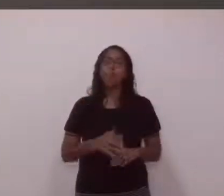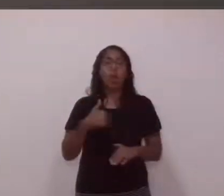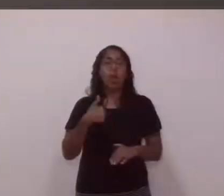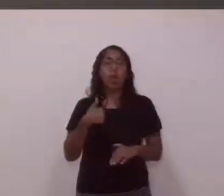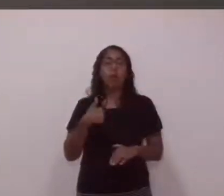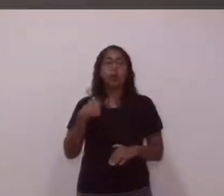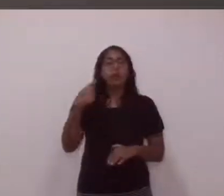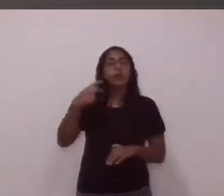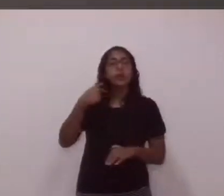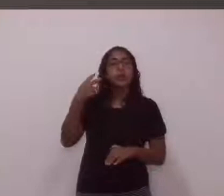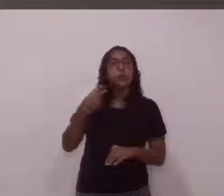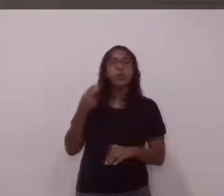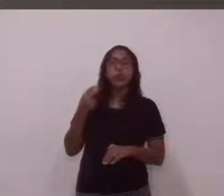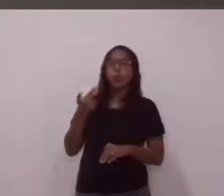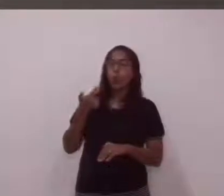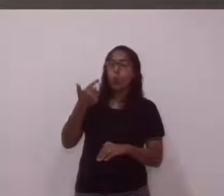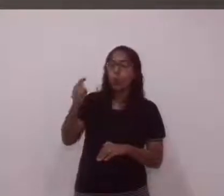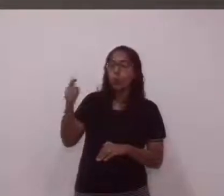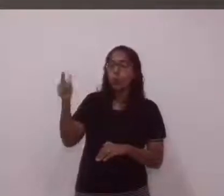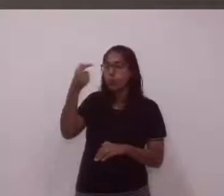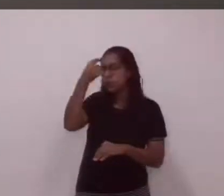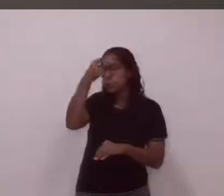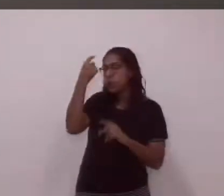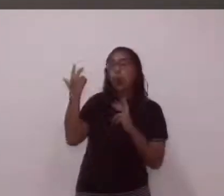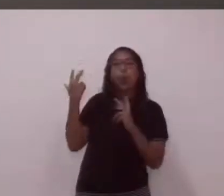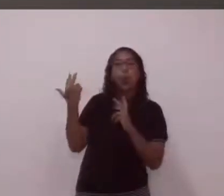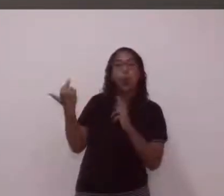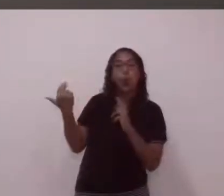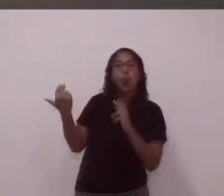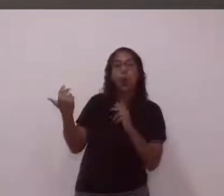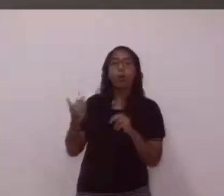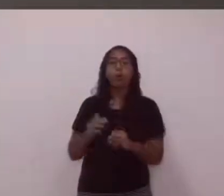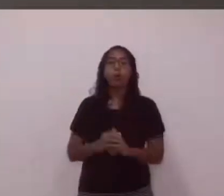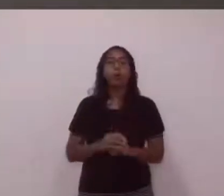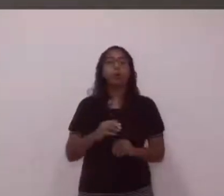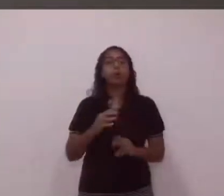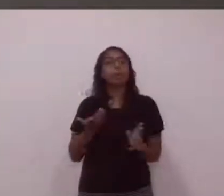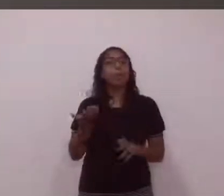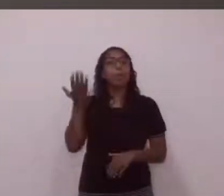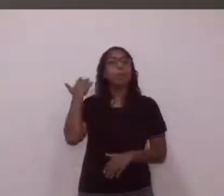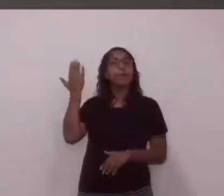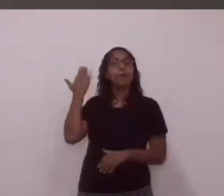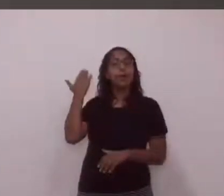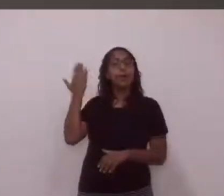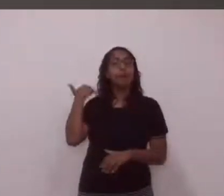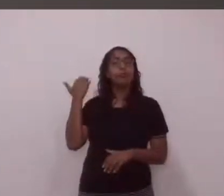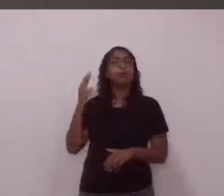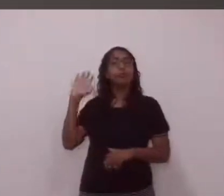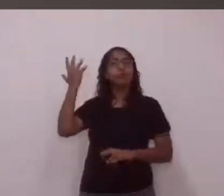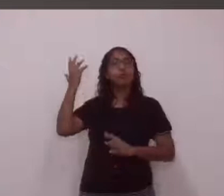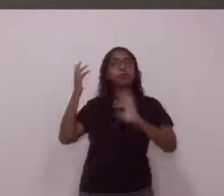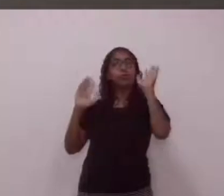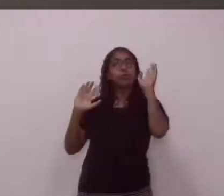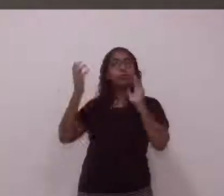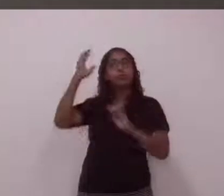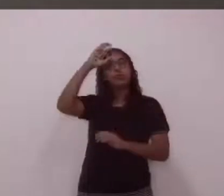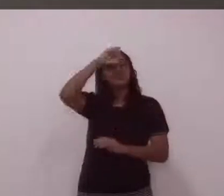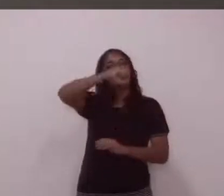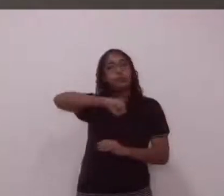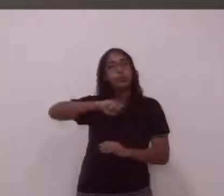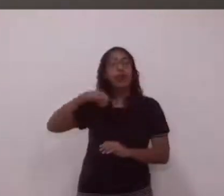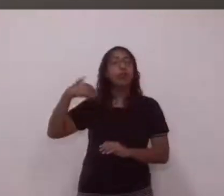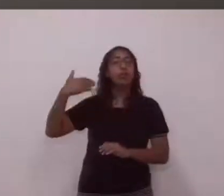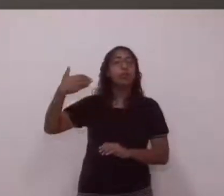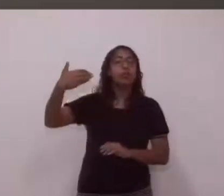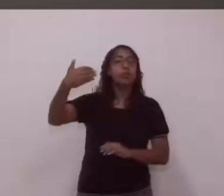vereadora Flávia porque com as experiências lá na frente alguns vereadores vão lembrar do que eu estou falando